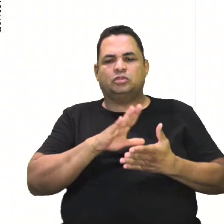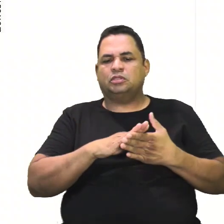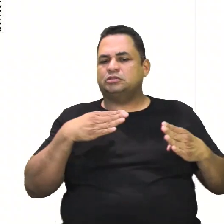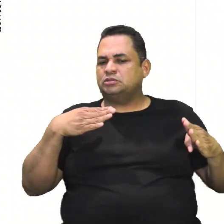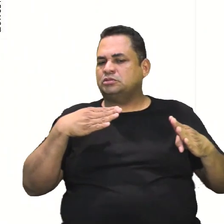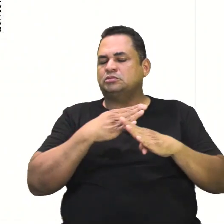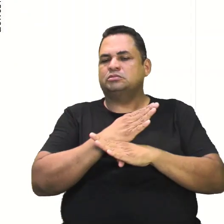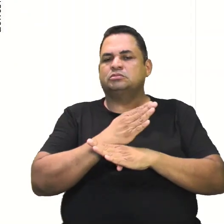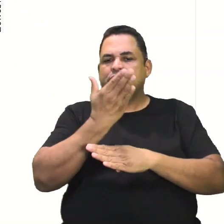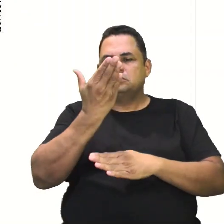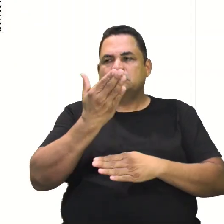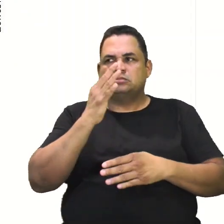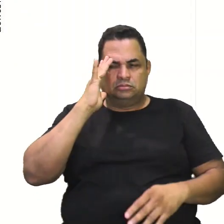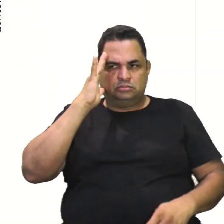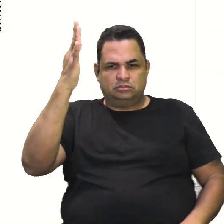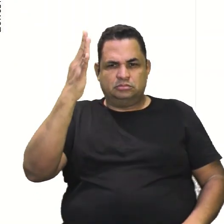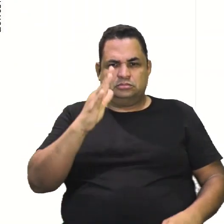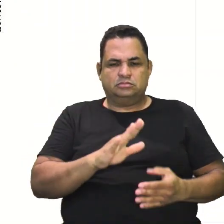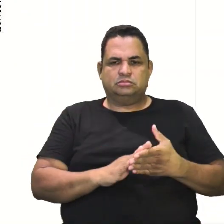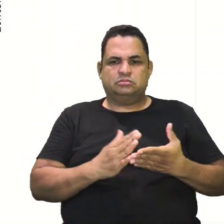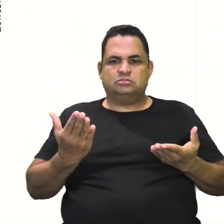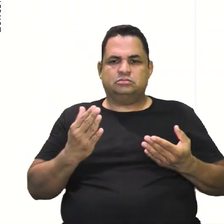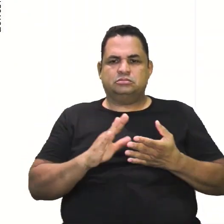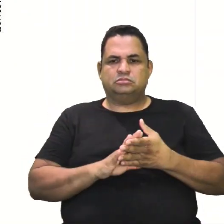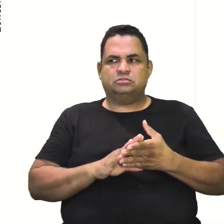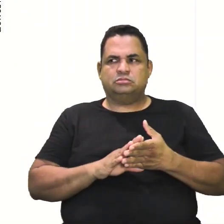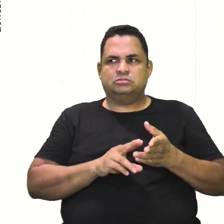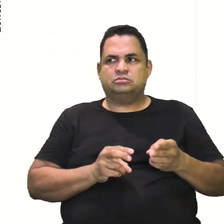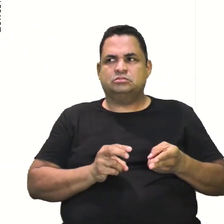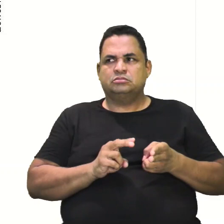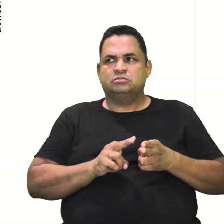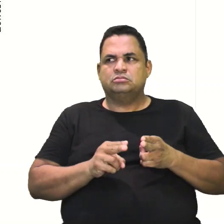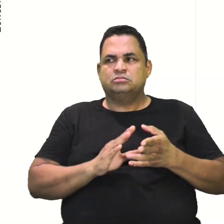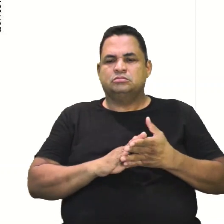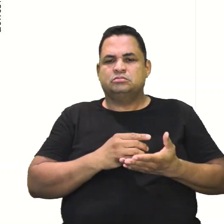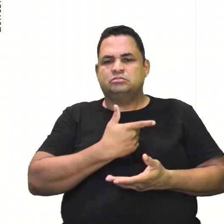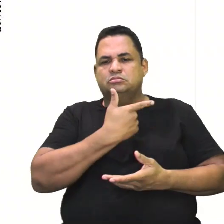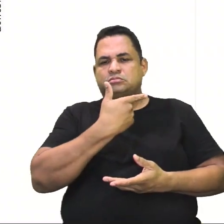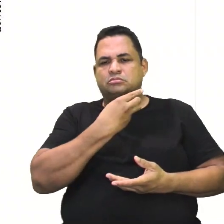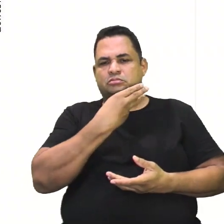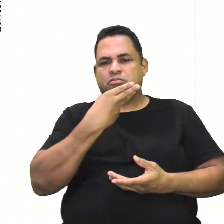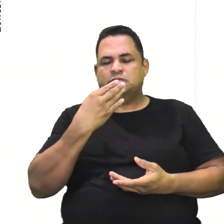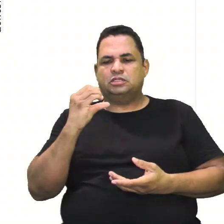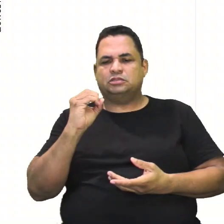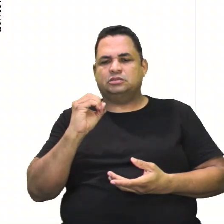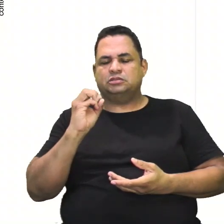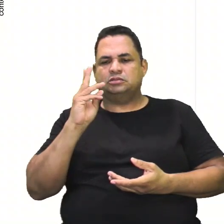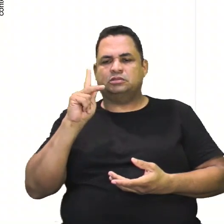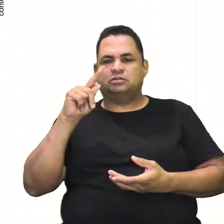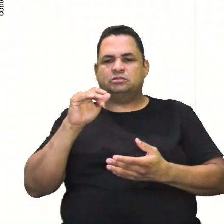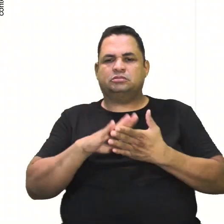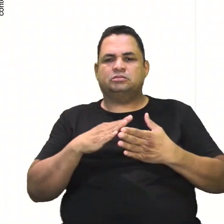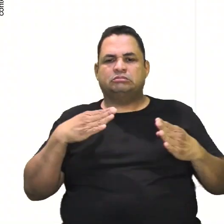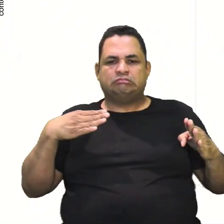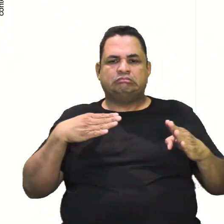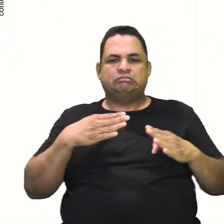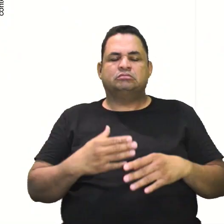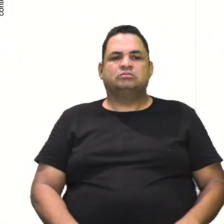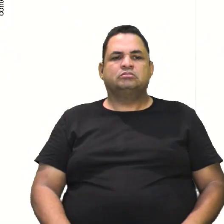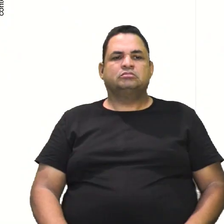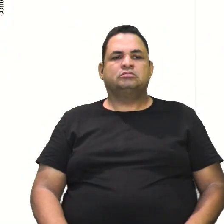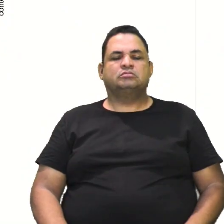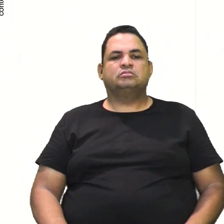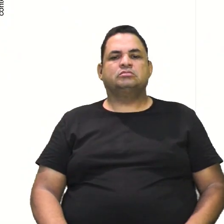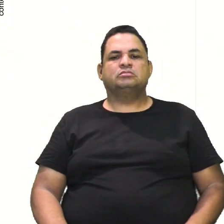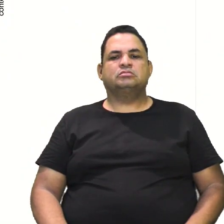nunca. Imagina só duas ferrovias, Pois é. 300 km por hora cada trem, de repente tem um ponto em